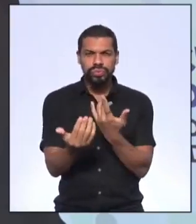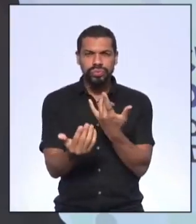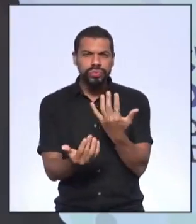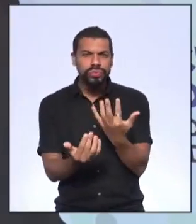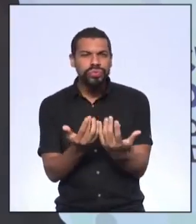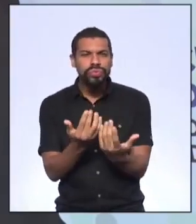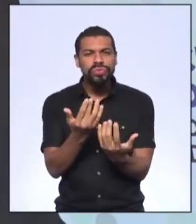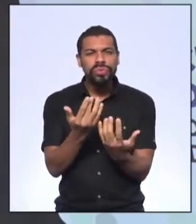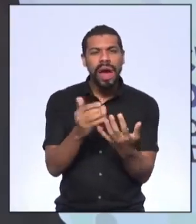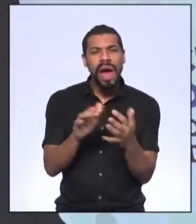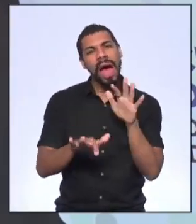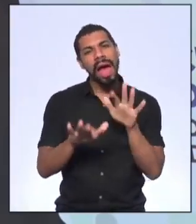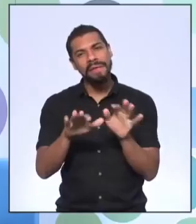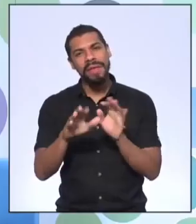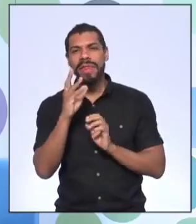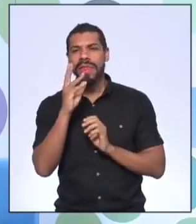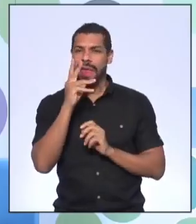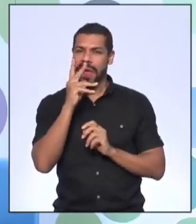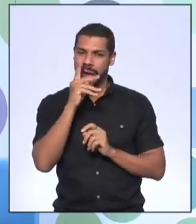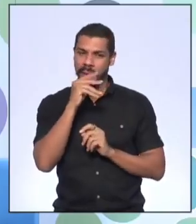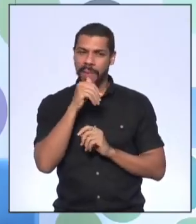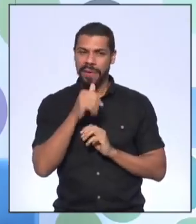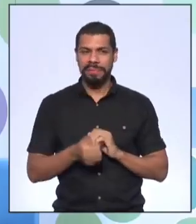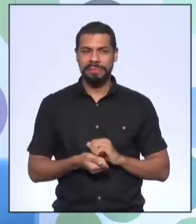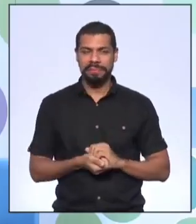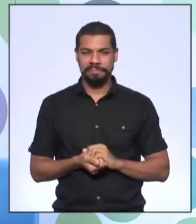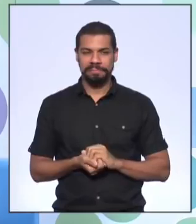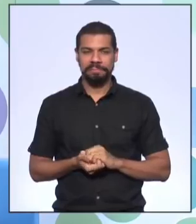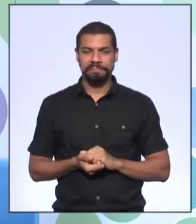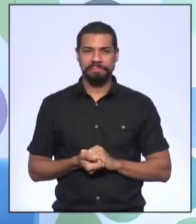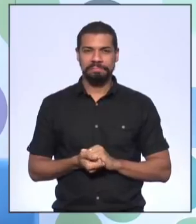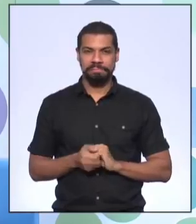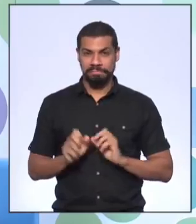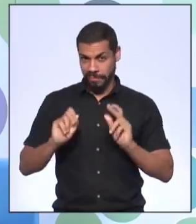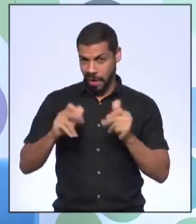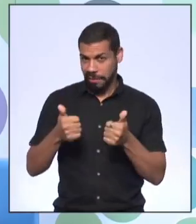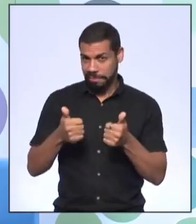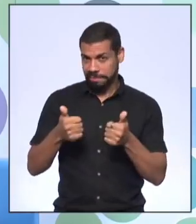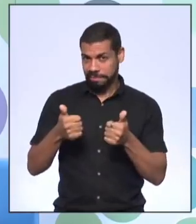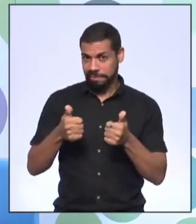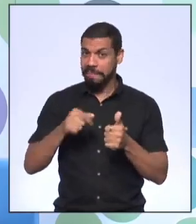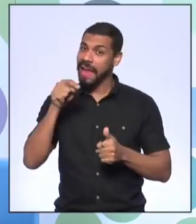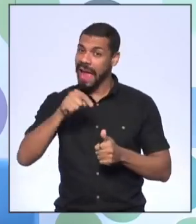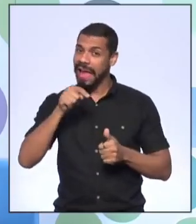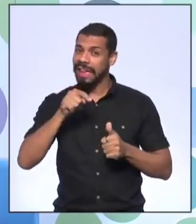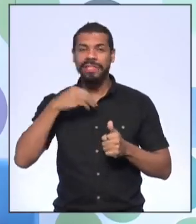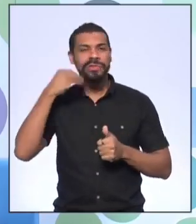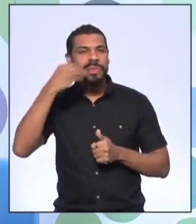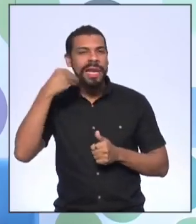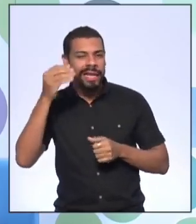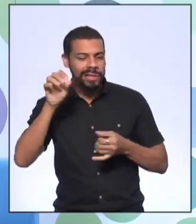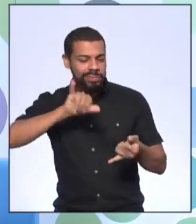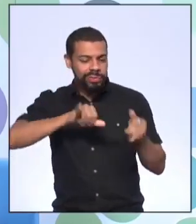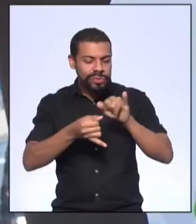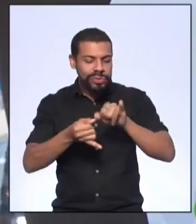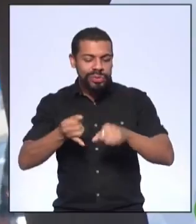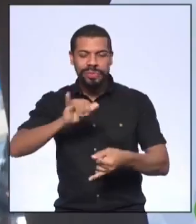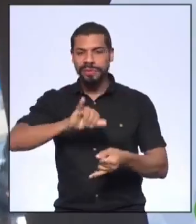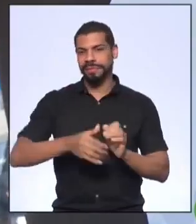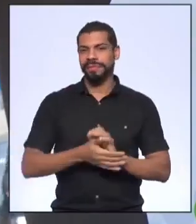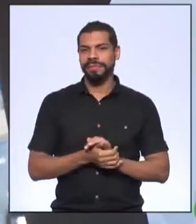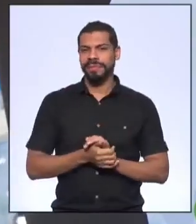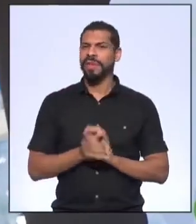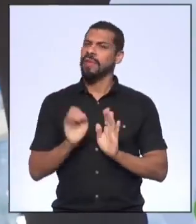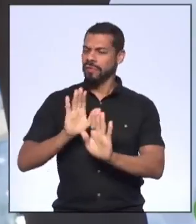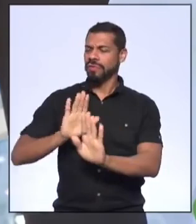também o quê? Demora um pouco de você aquecer todo esse material aí. Tranquilo? Essa é a condução de calor. Aqui em cima, pessoal, eu vou tirar um